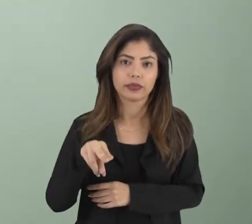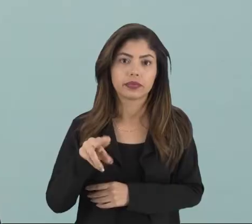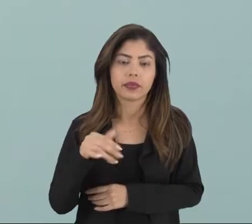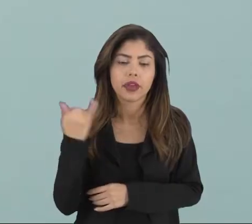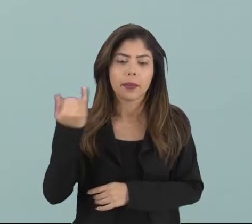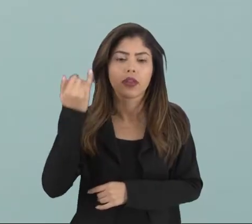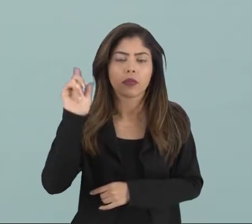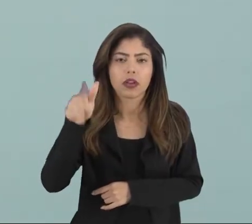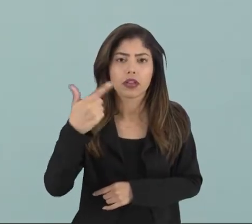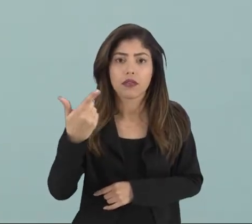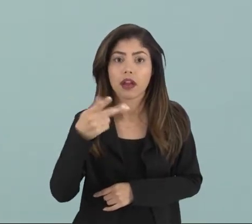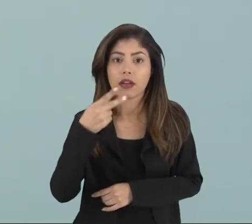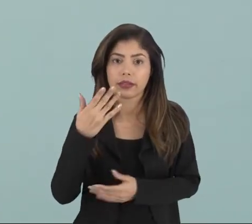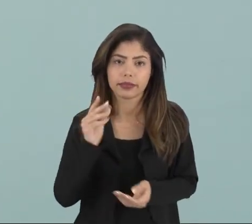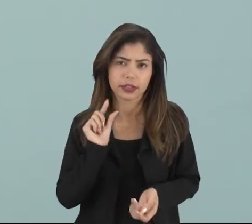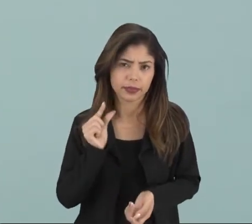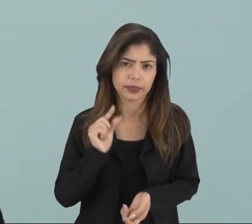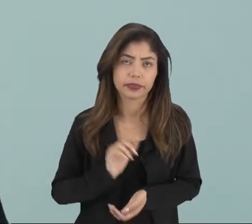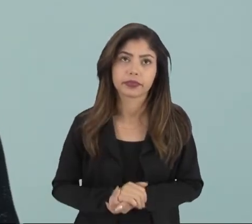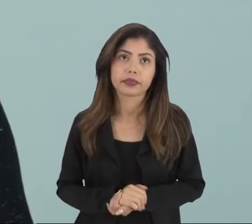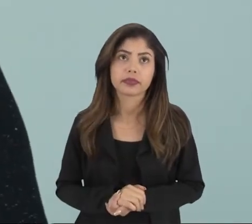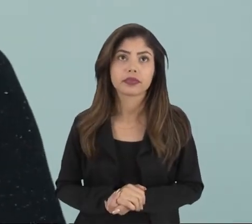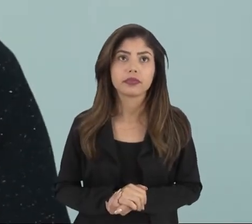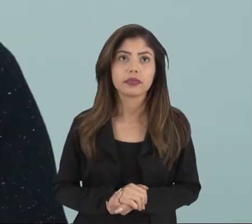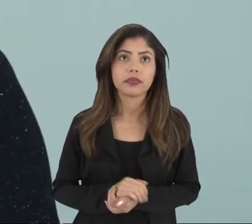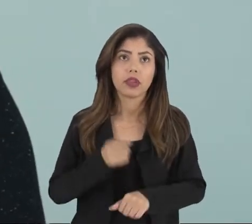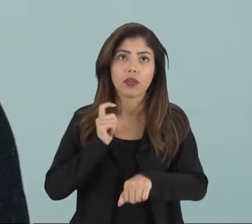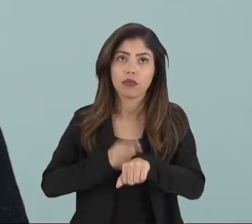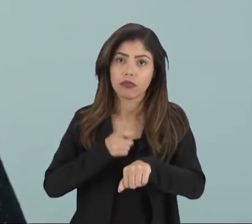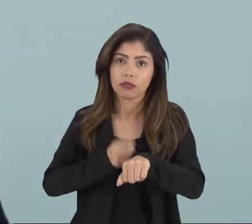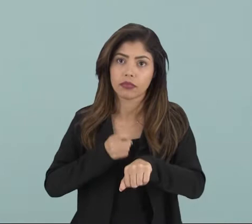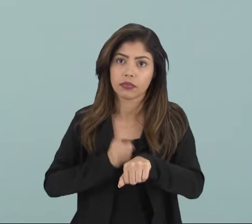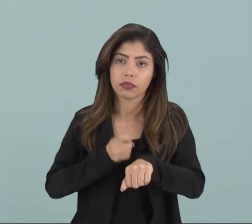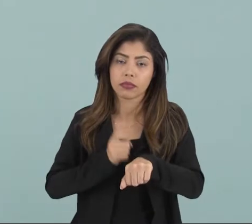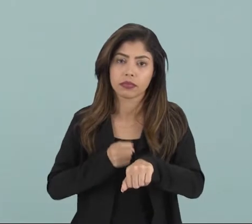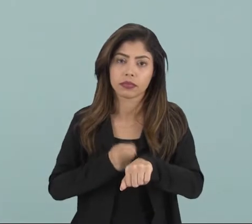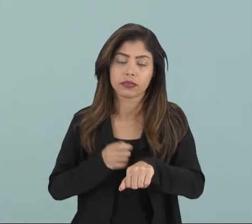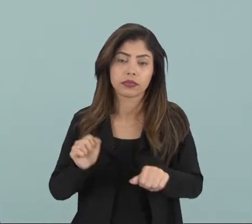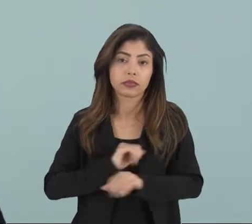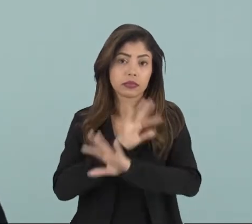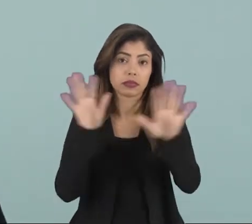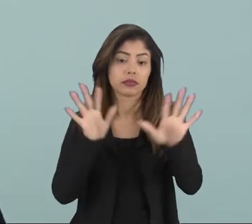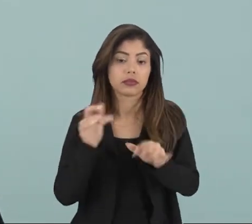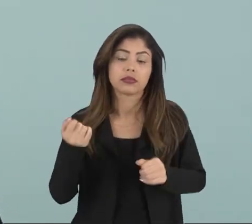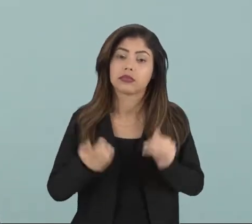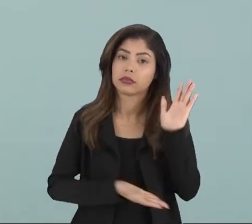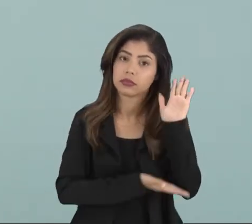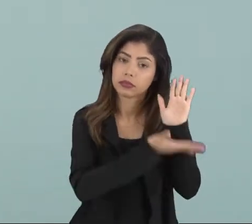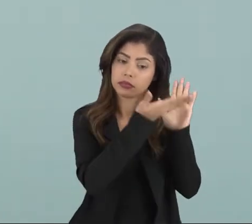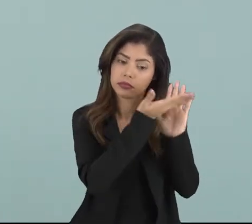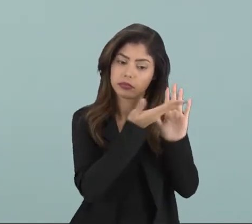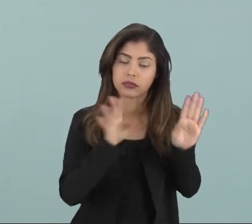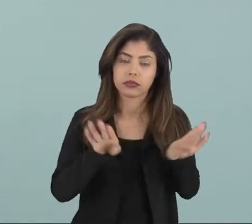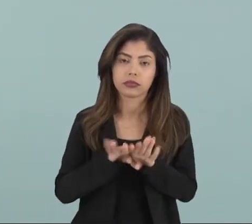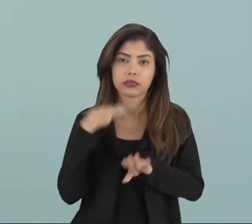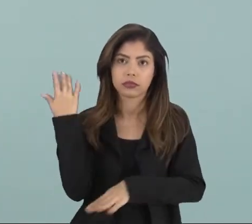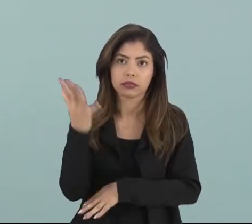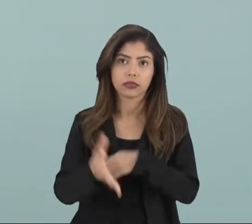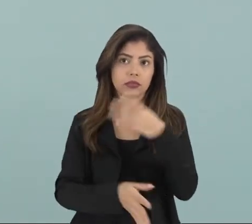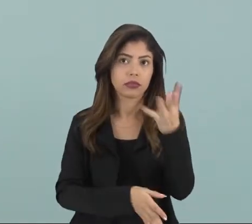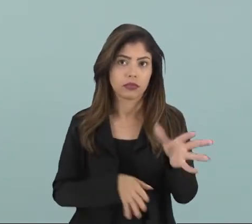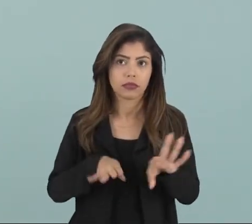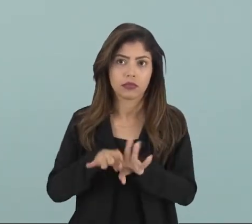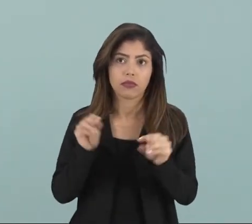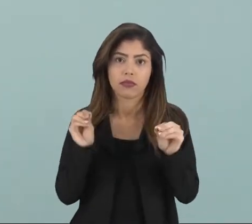nossa próxima fala daqui a pouquinho. Então os metais eles são sólidos, estado claro, a gente está falando em temperatura ambiente. Quando a gente fala em temperatura